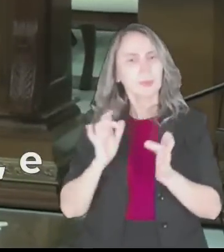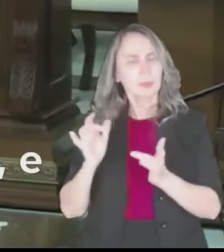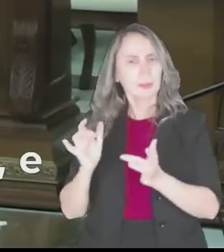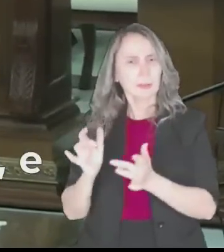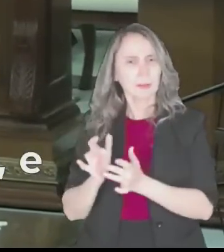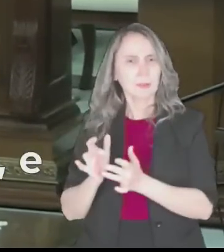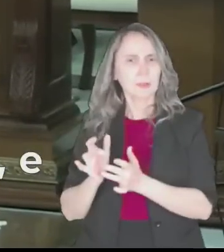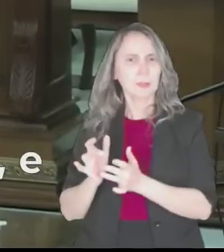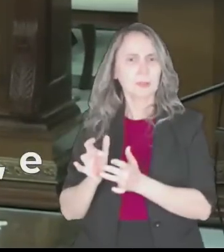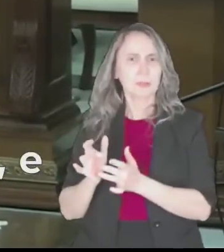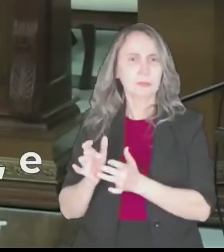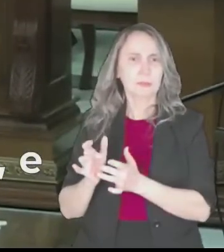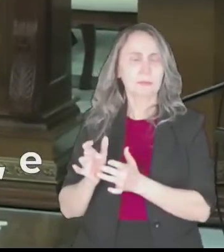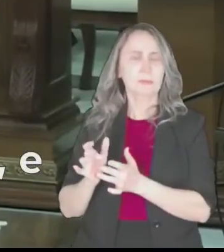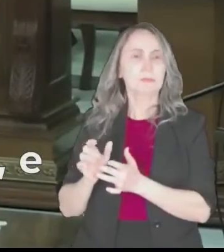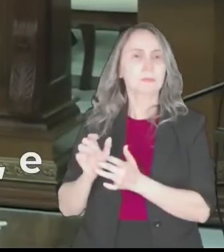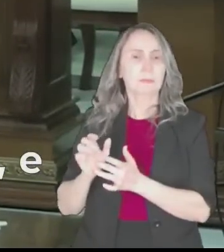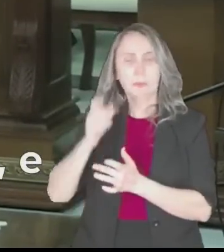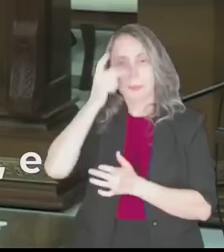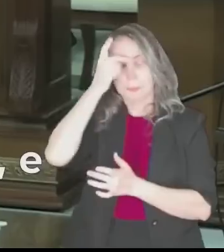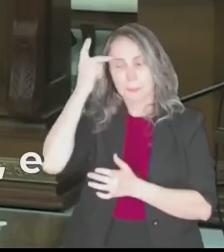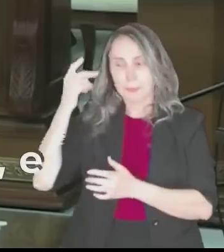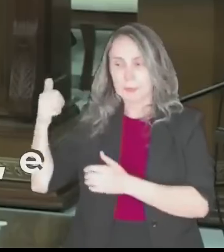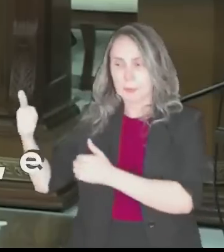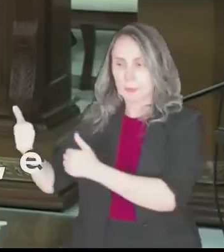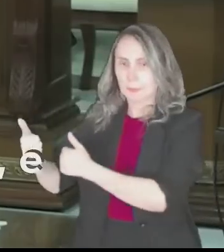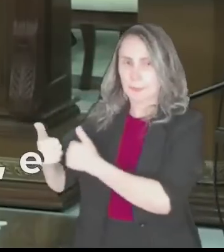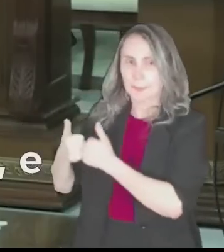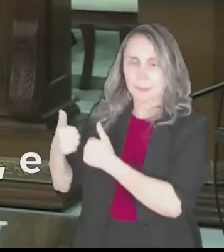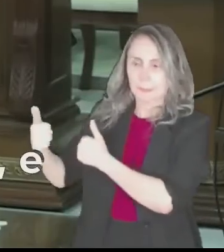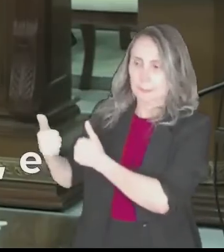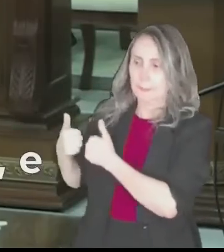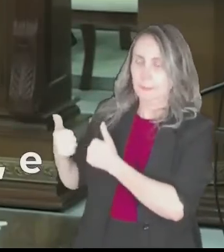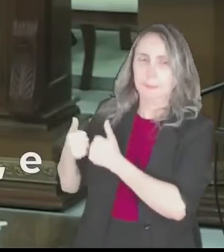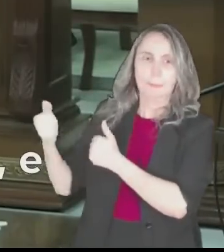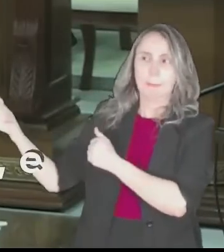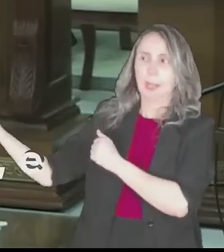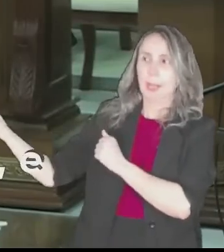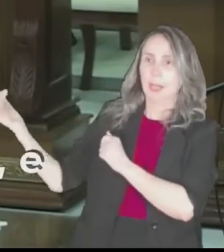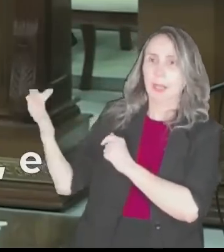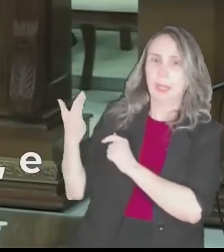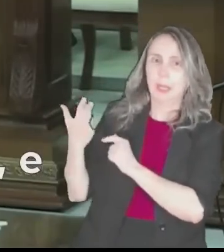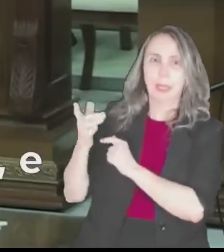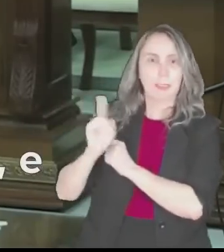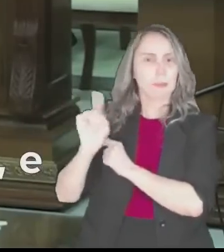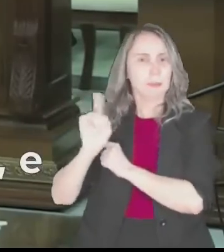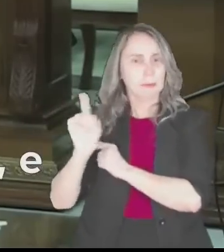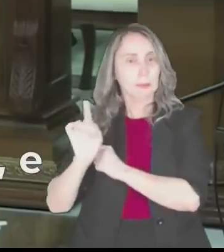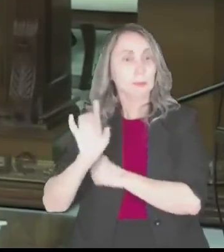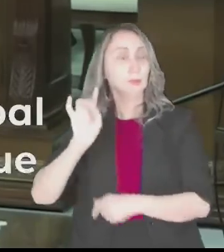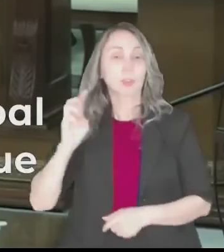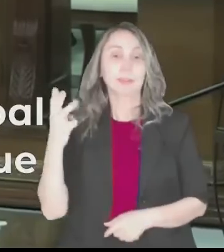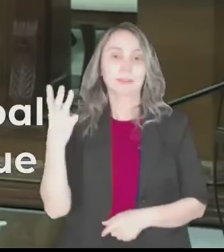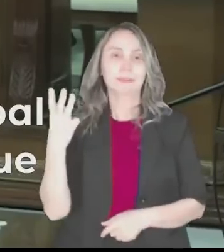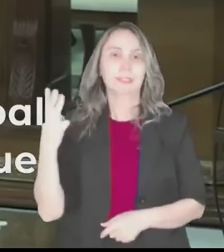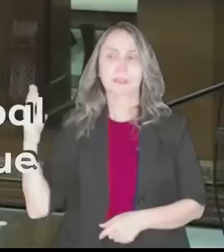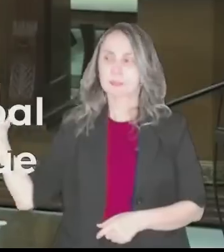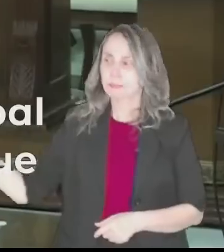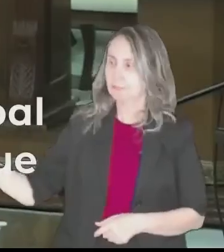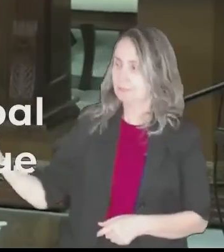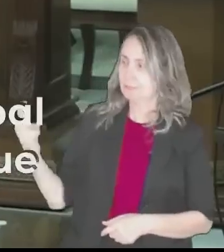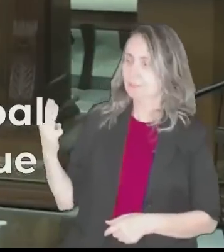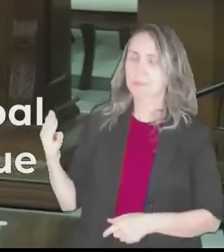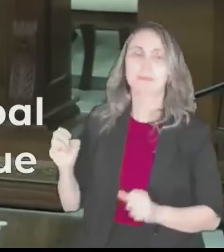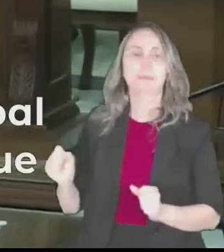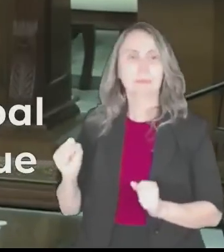seguisse, a não ser Pedro e Tiago e João, irmão de Tiago. Prossiga. E tendo chegado